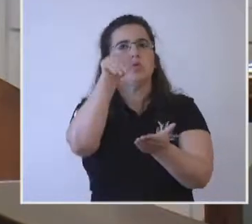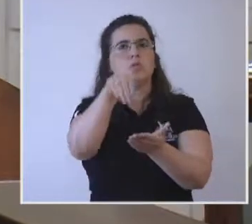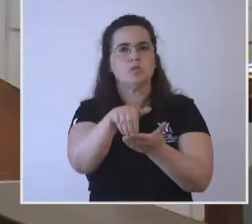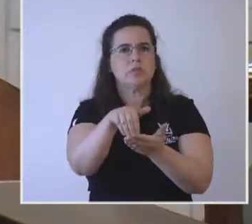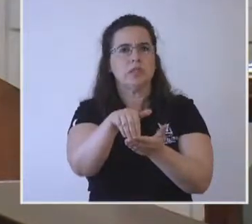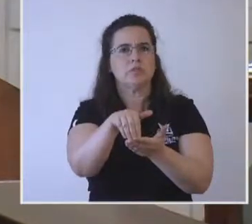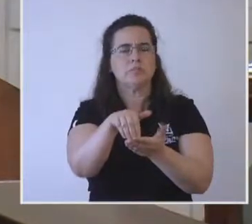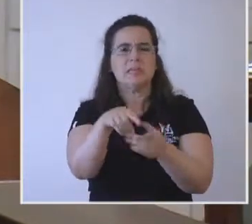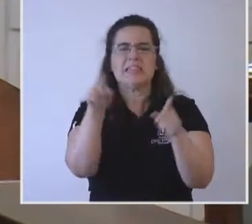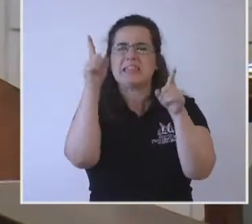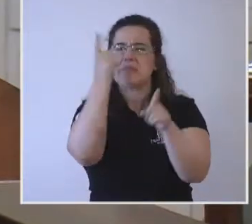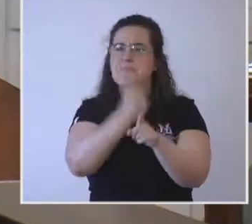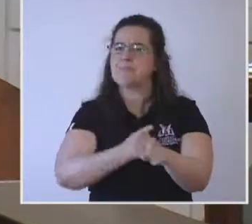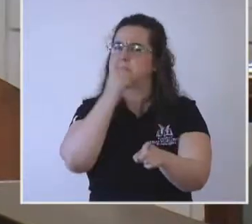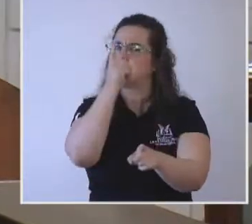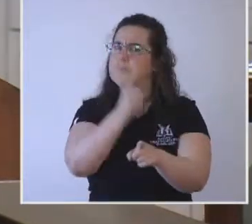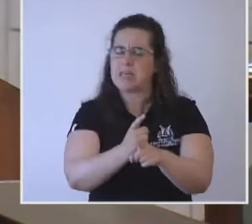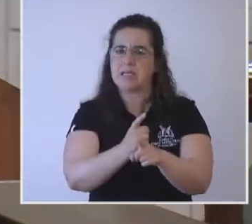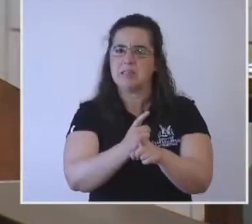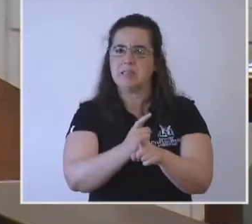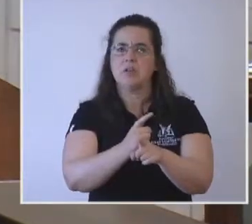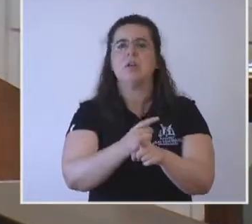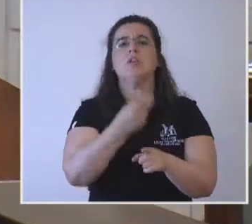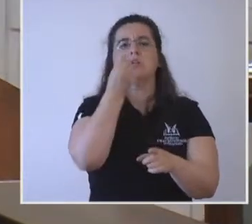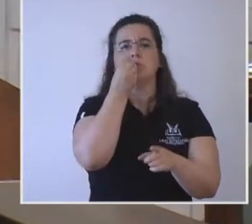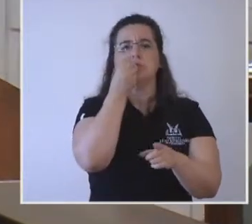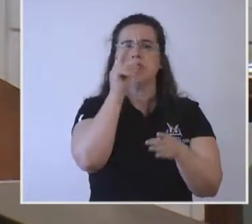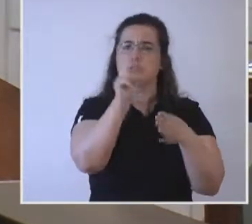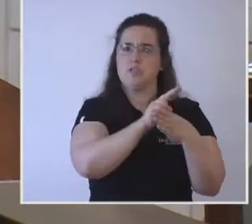dos não vegetarianos. Sempre.